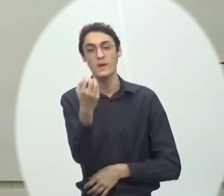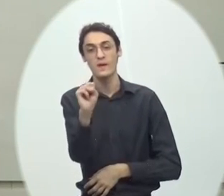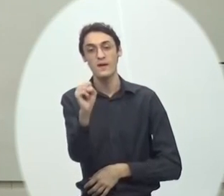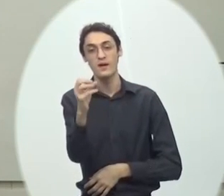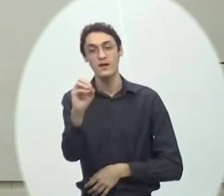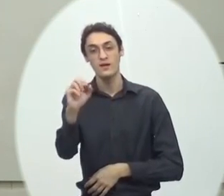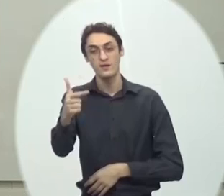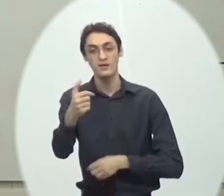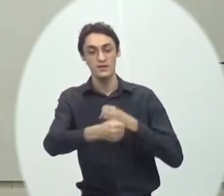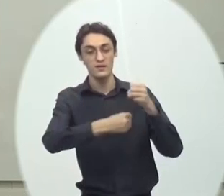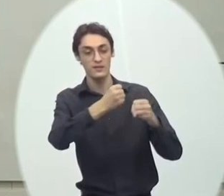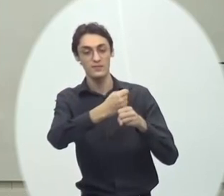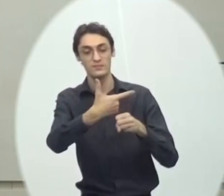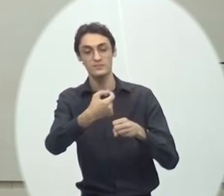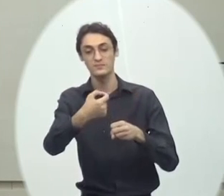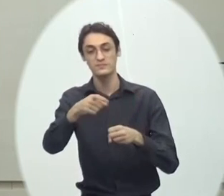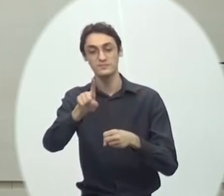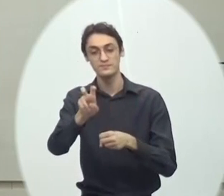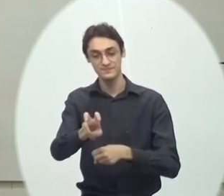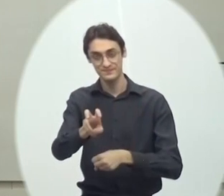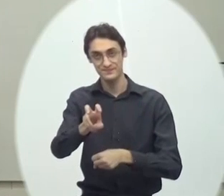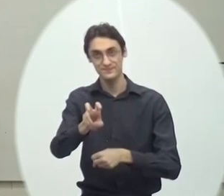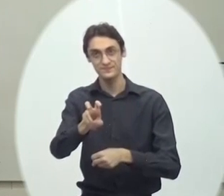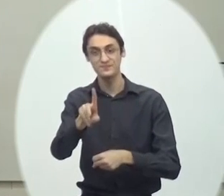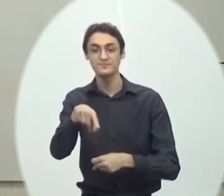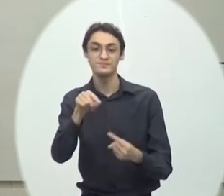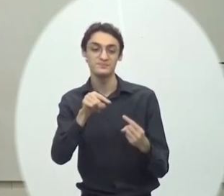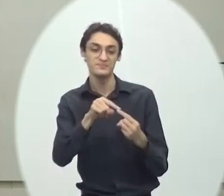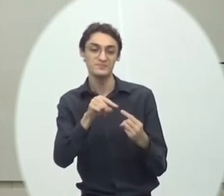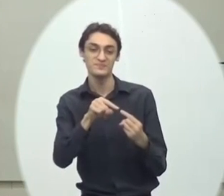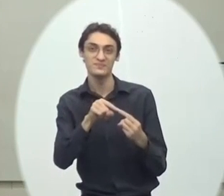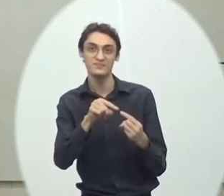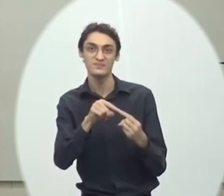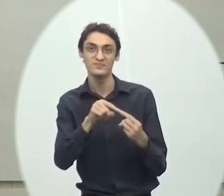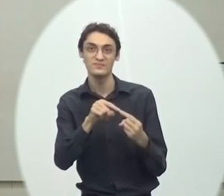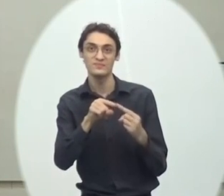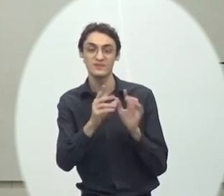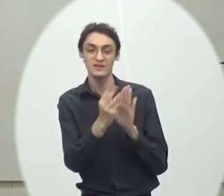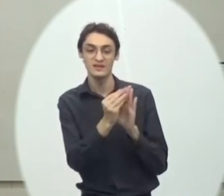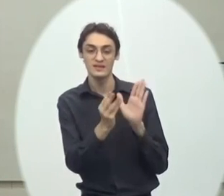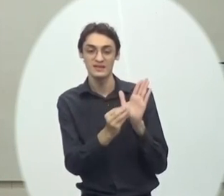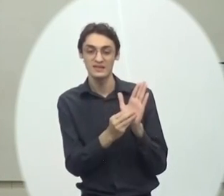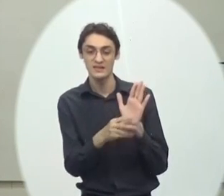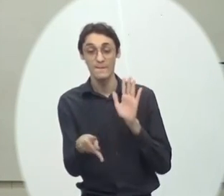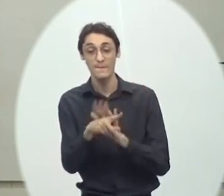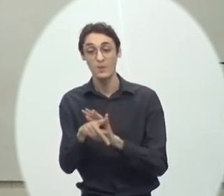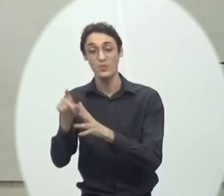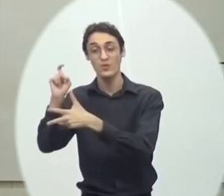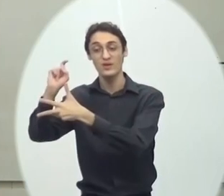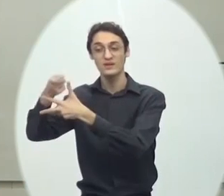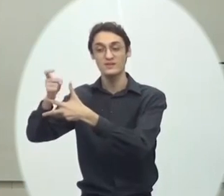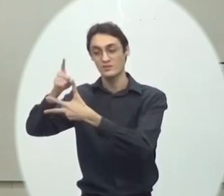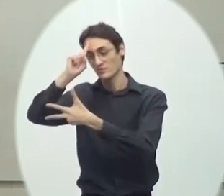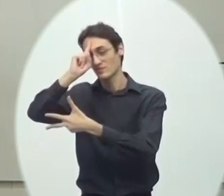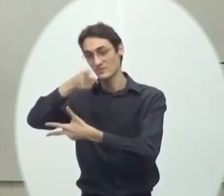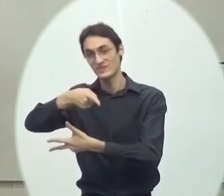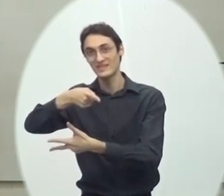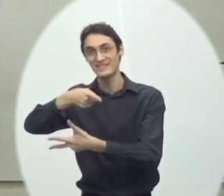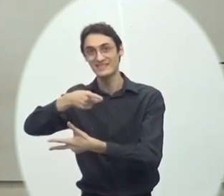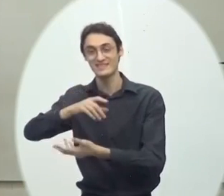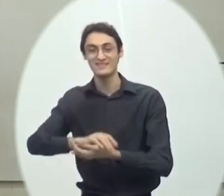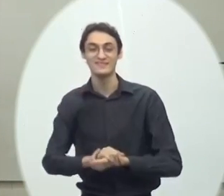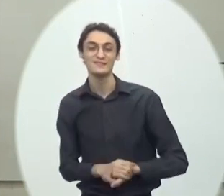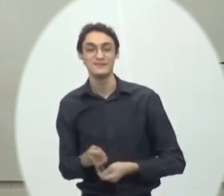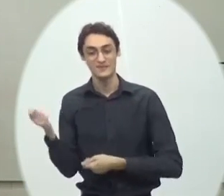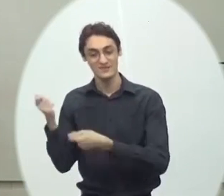4.802 de 2015, que tratou justamente que a matéria de competência do Poder Executivo, típica de gestão